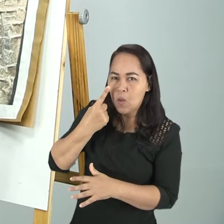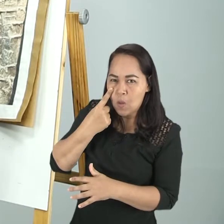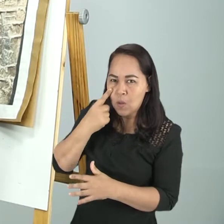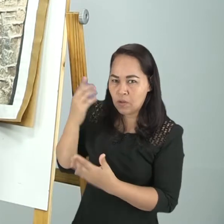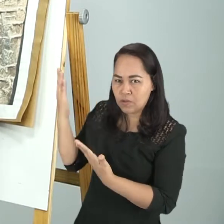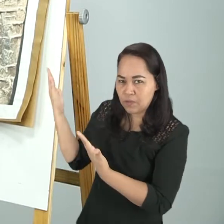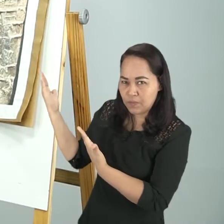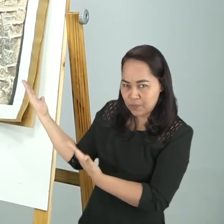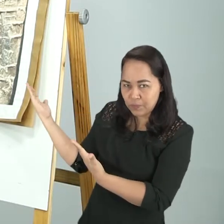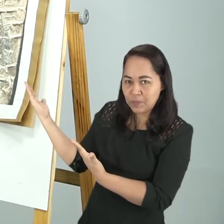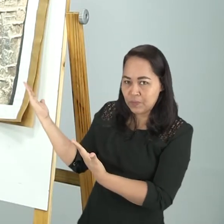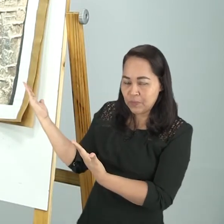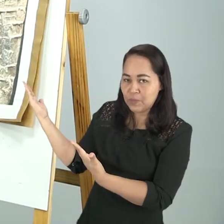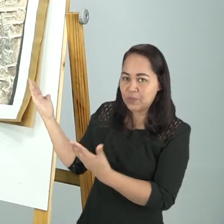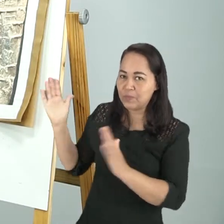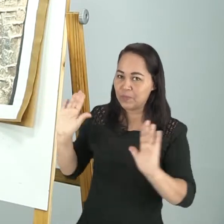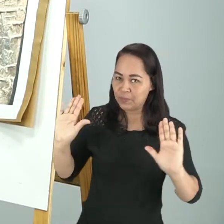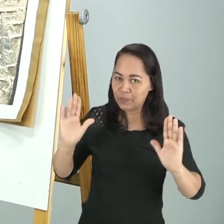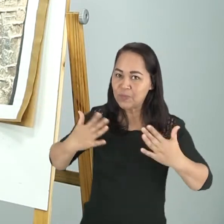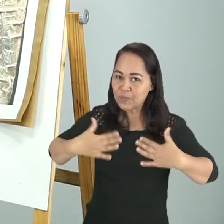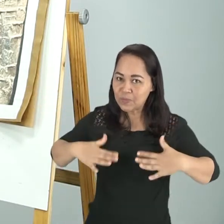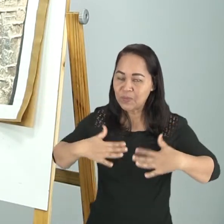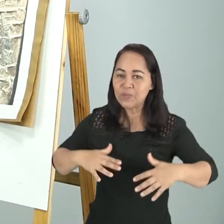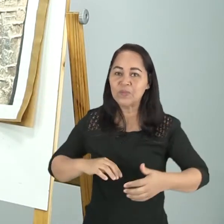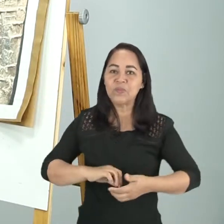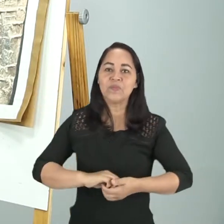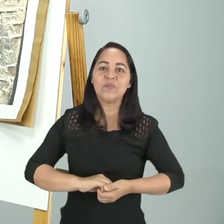esse cartaz? Observe aqui comigo.